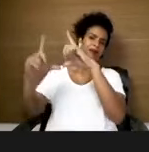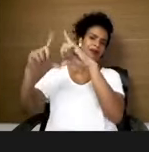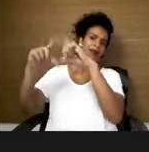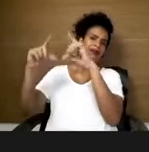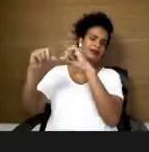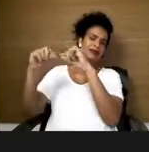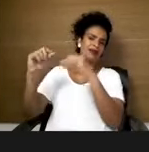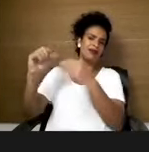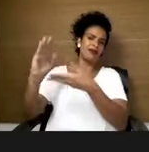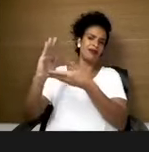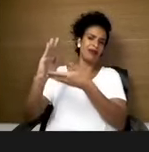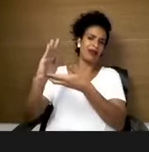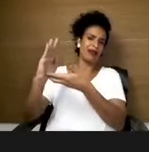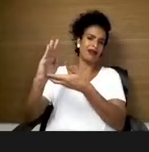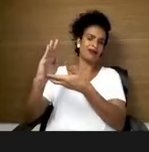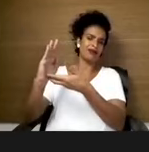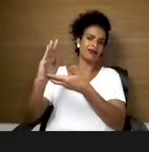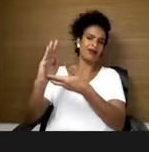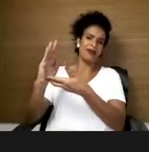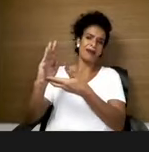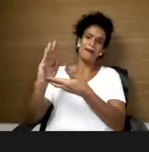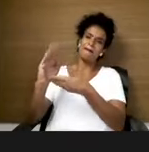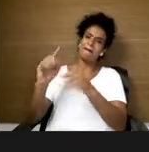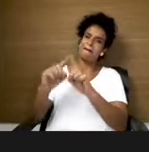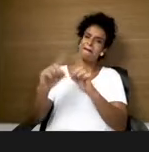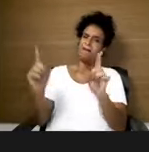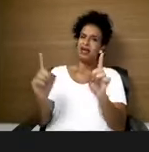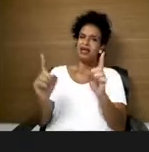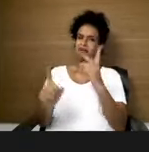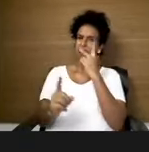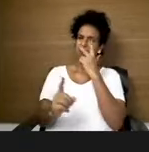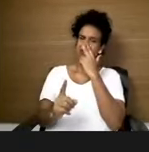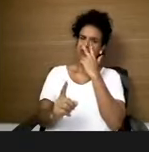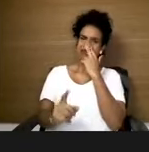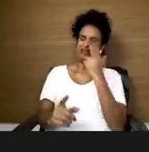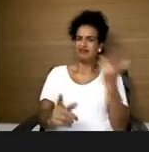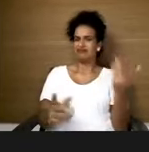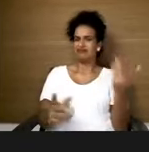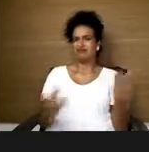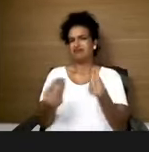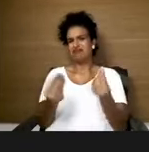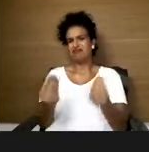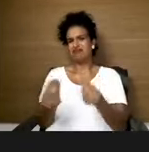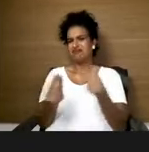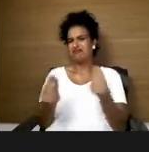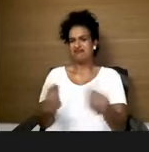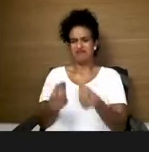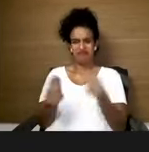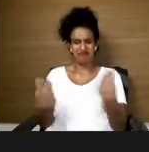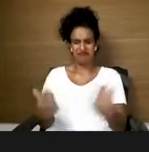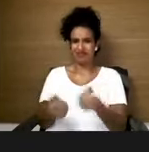um recorte, né? Para mim, que nós passamos hoje